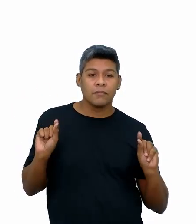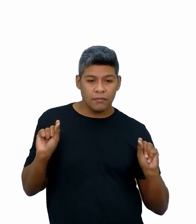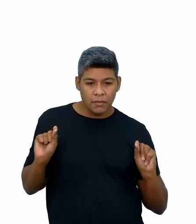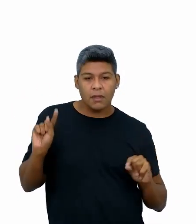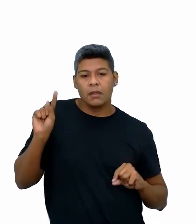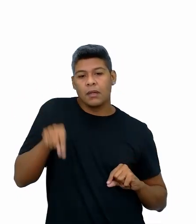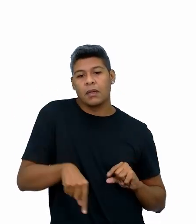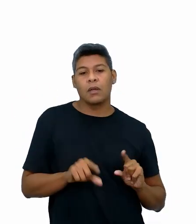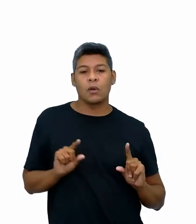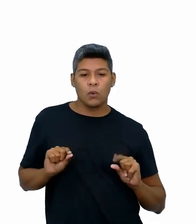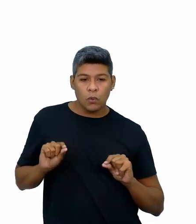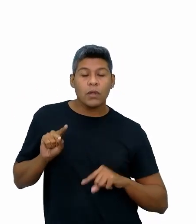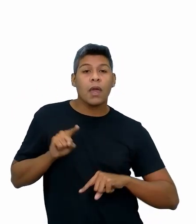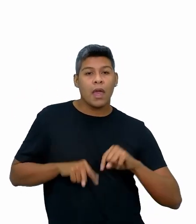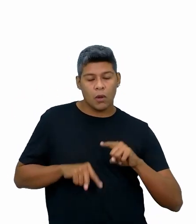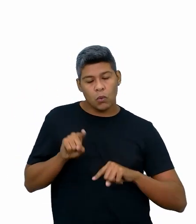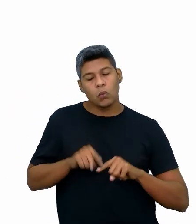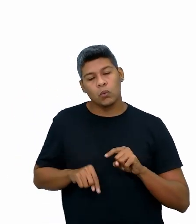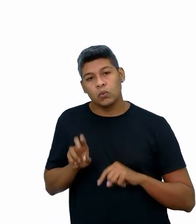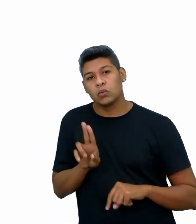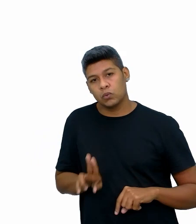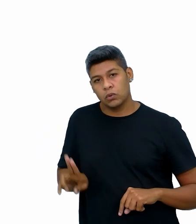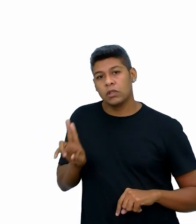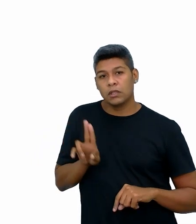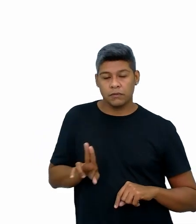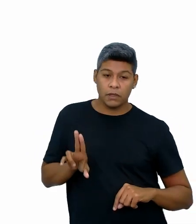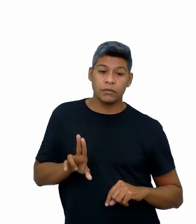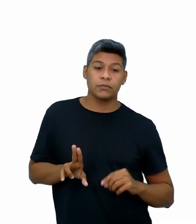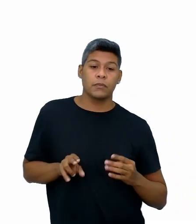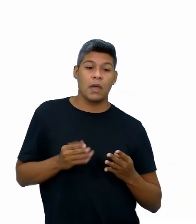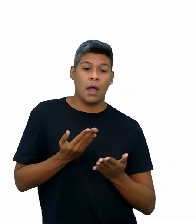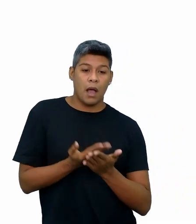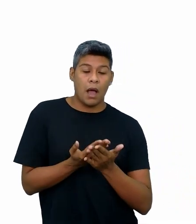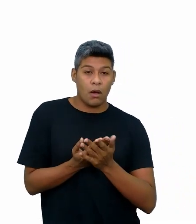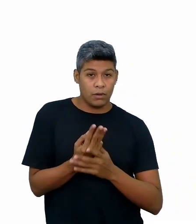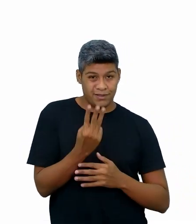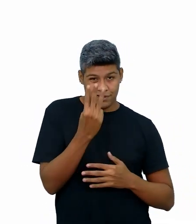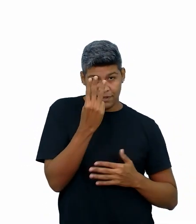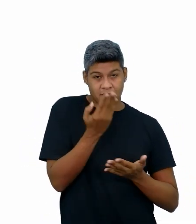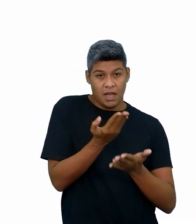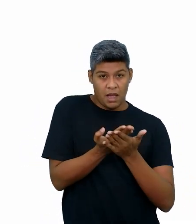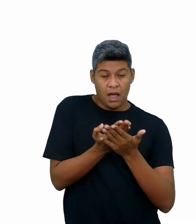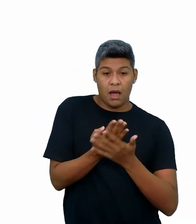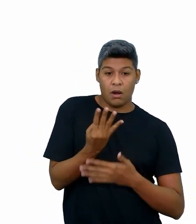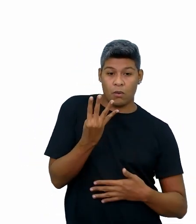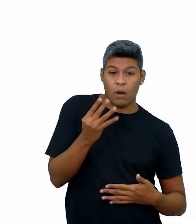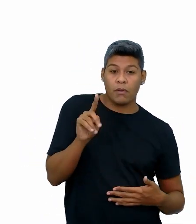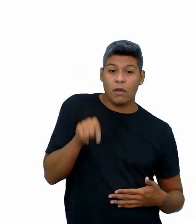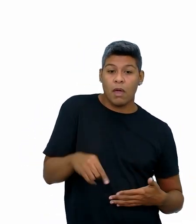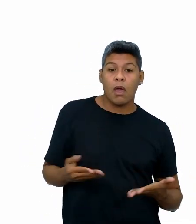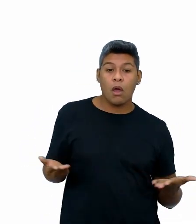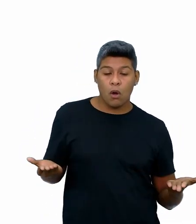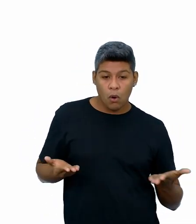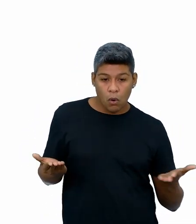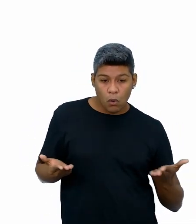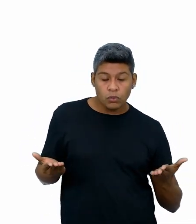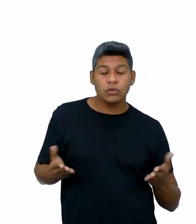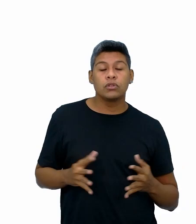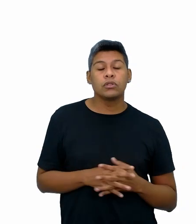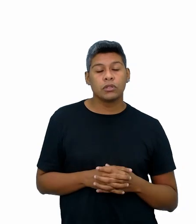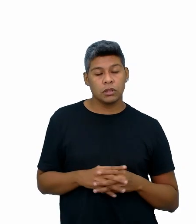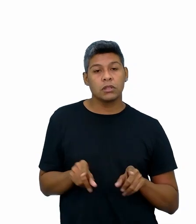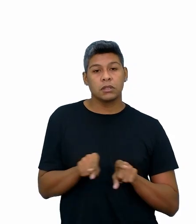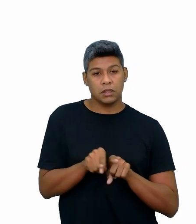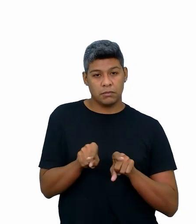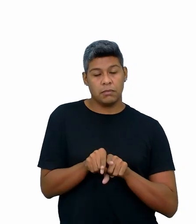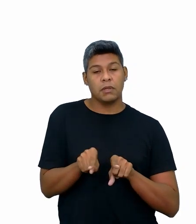compreensão de recursos que são utilizados, tá? E a aula 3 e 4 que sai aqui em destaque, que é a aula que nós vamos trazer aqui para nossa